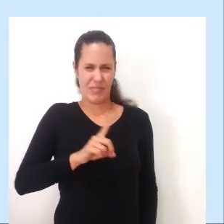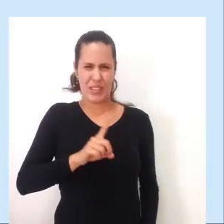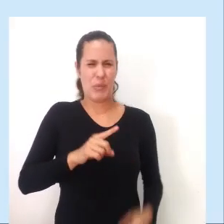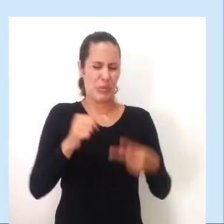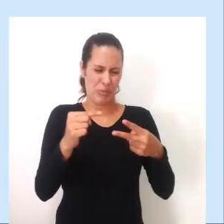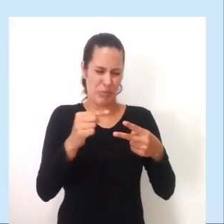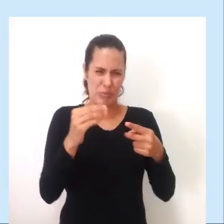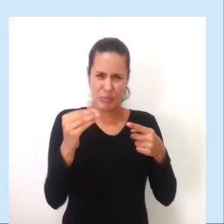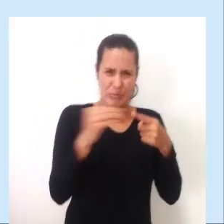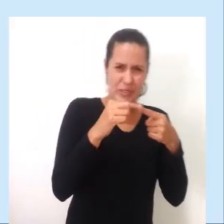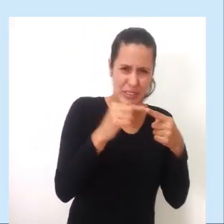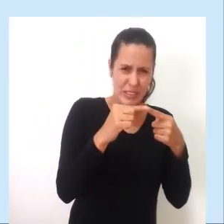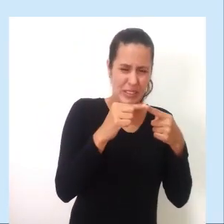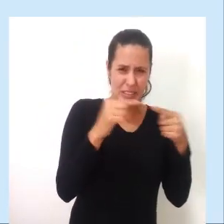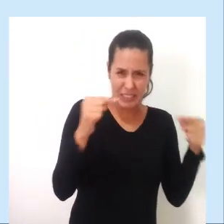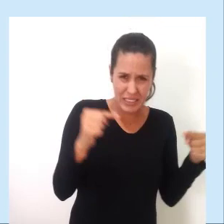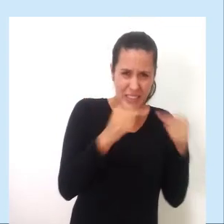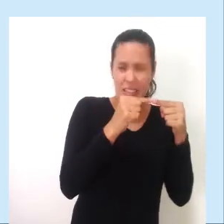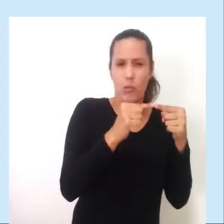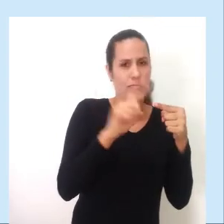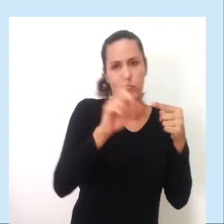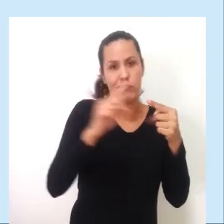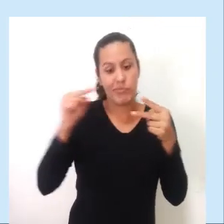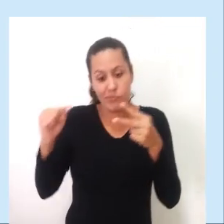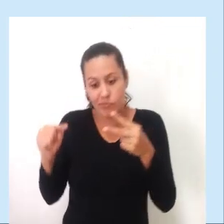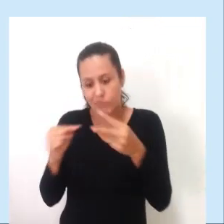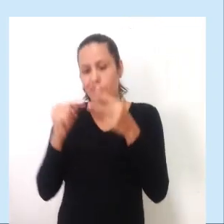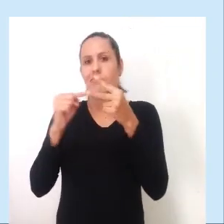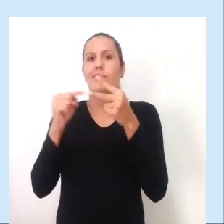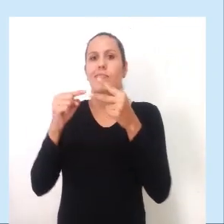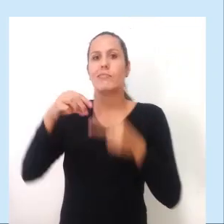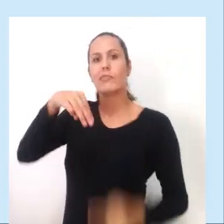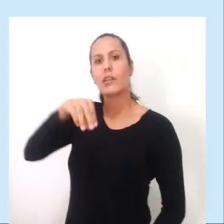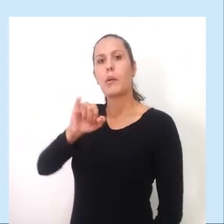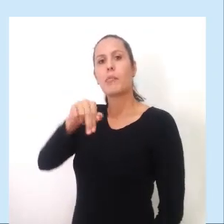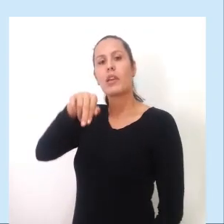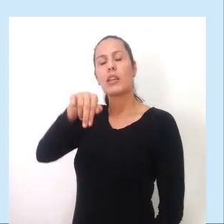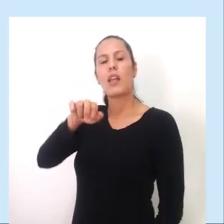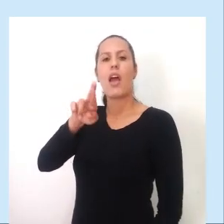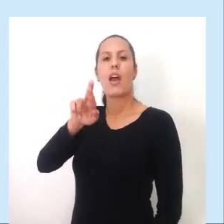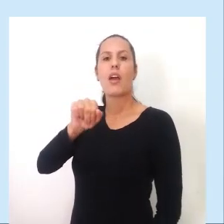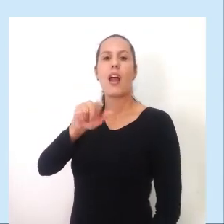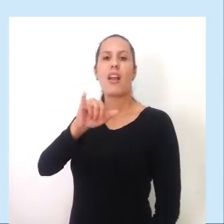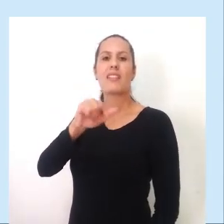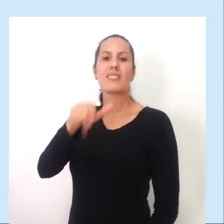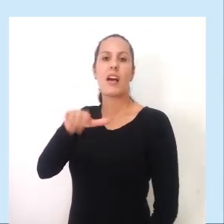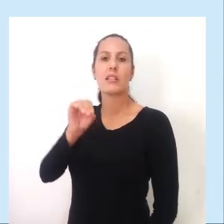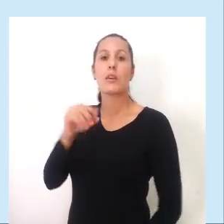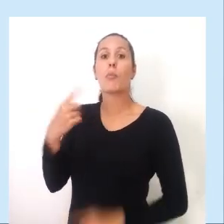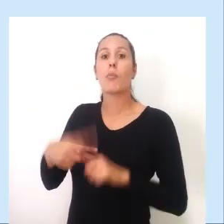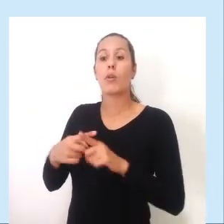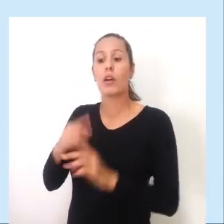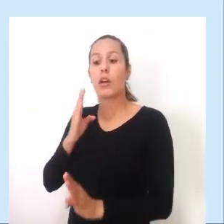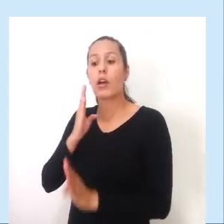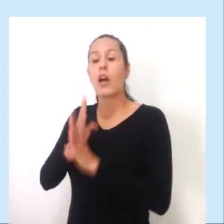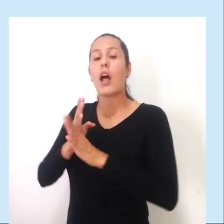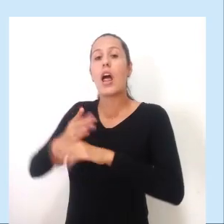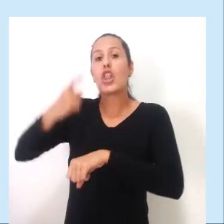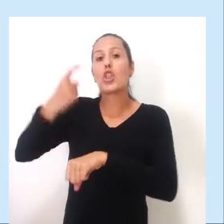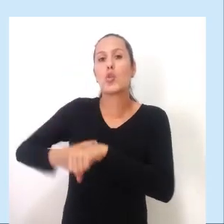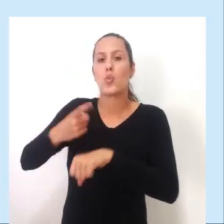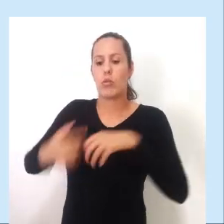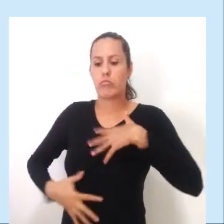é mumificação. Então Dantas é de que tipo? Mineralização. Por quê? Porque só encontramos as